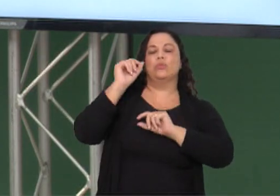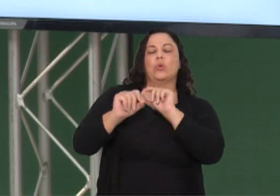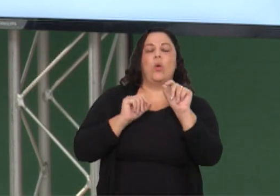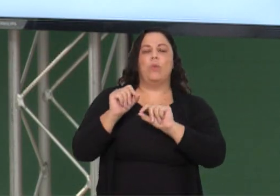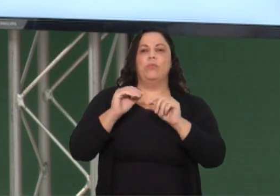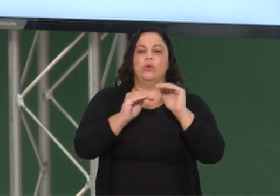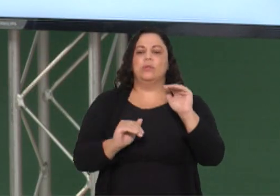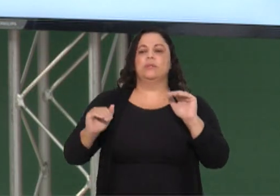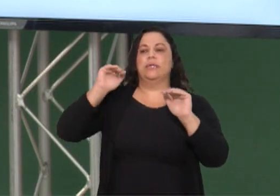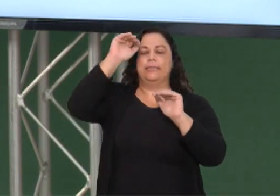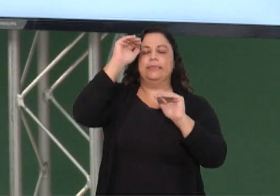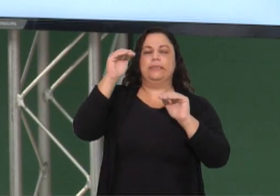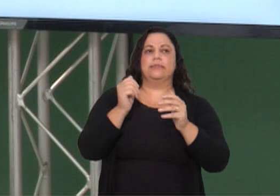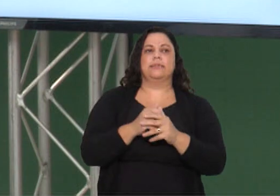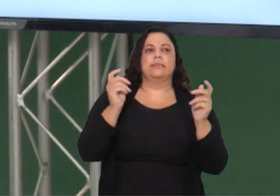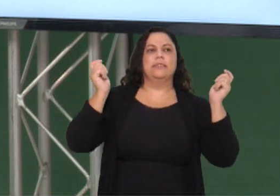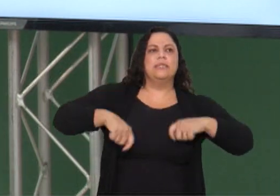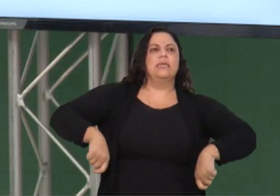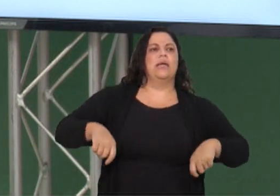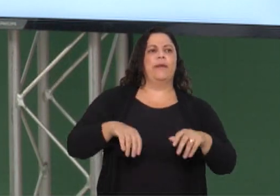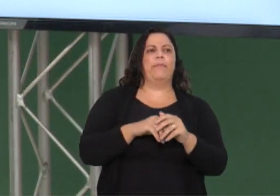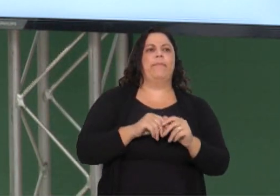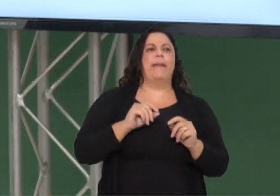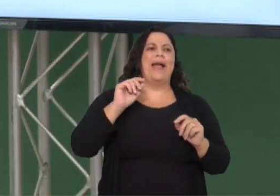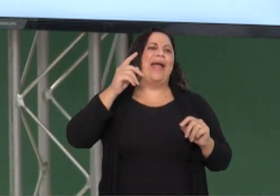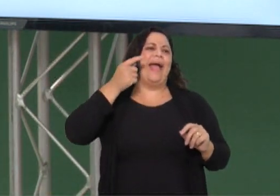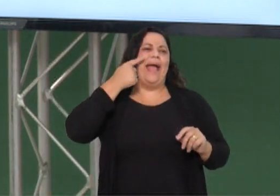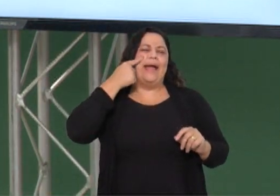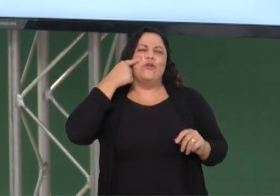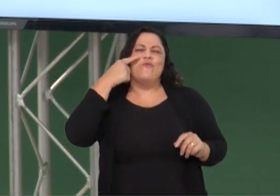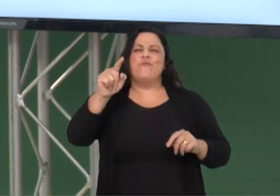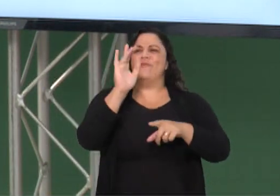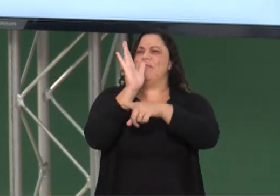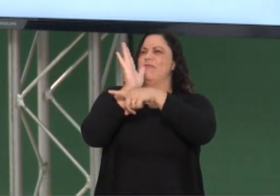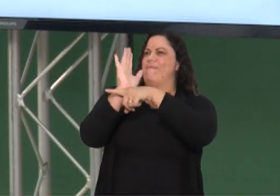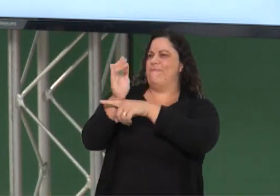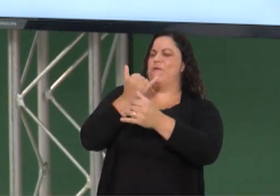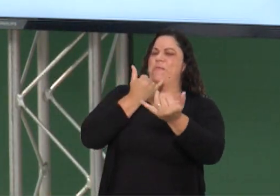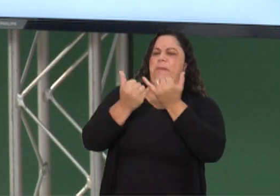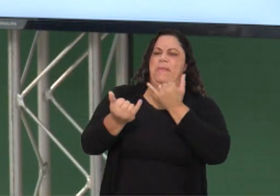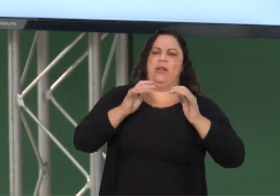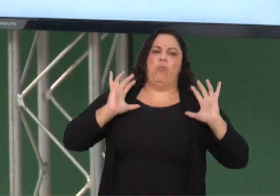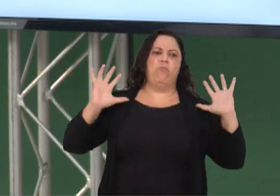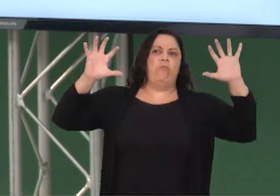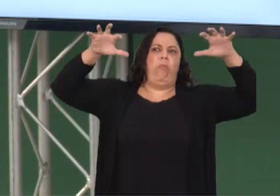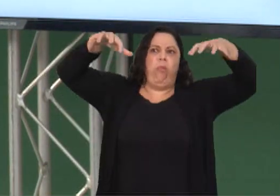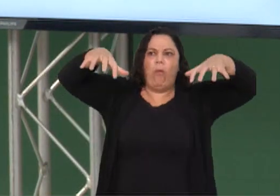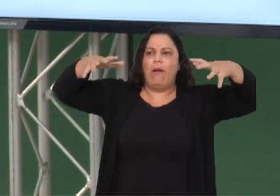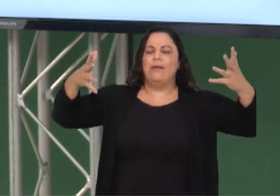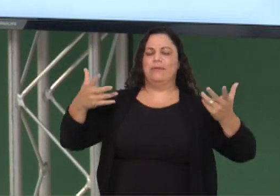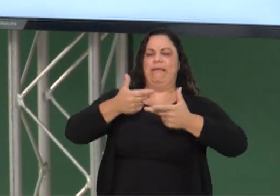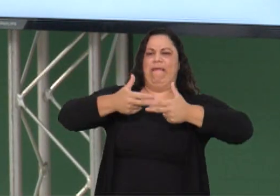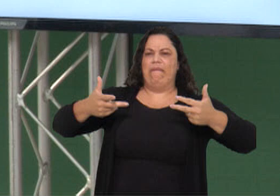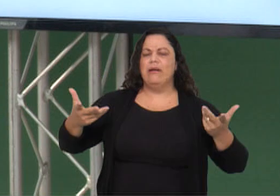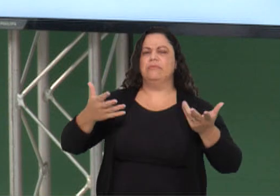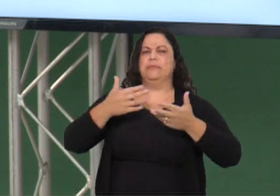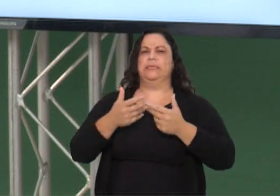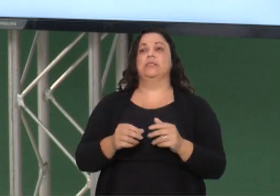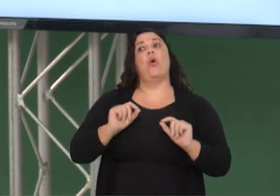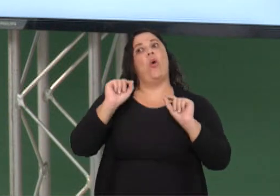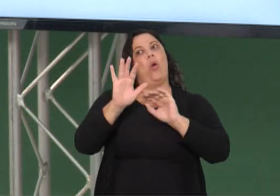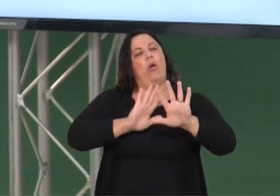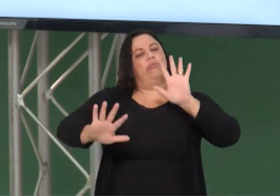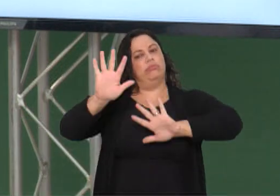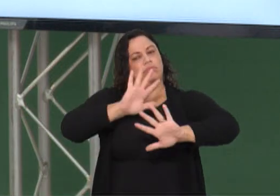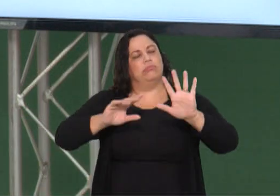estavam os éforos. Eu vi no filme que eles pareciam monstros e tudo mais. Como eu falei, vamos ter cuidado com licenças poéticas.